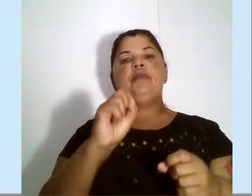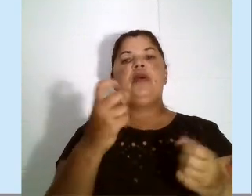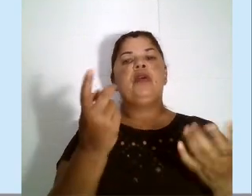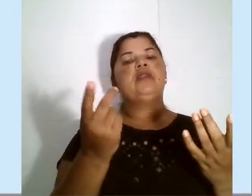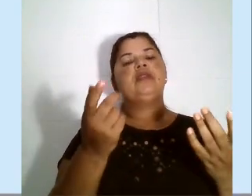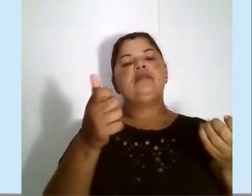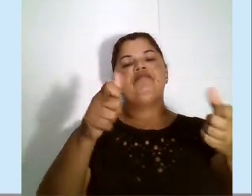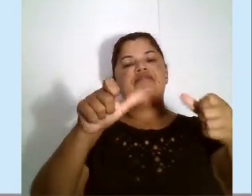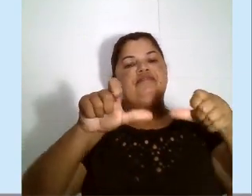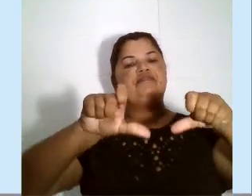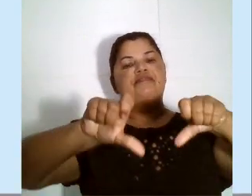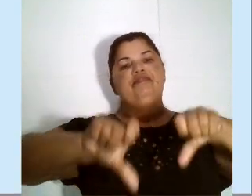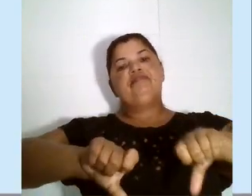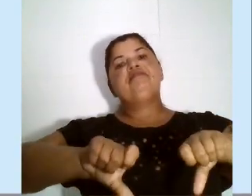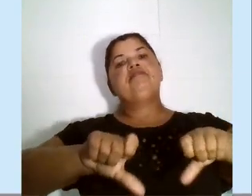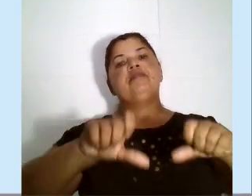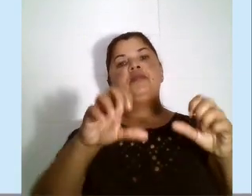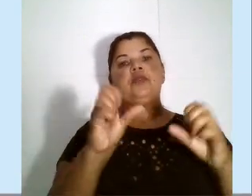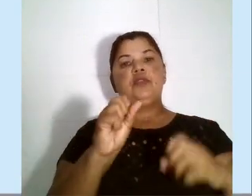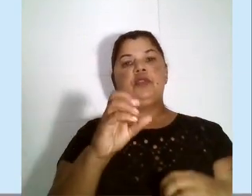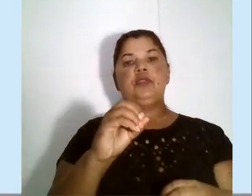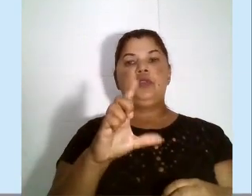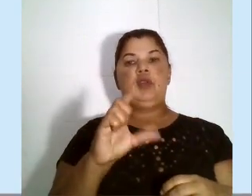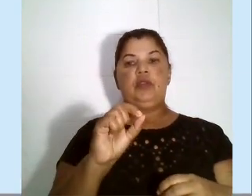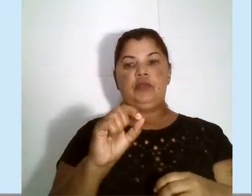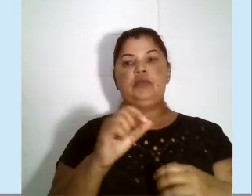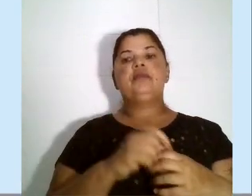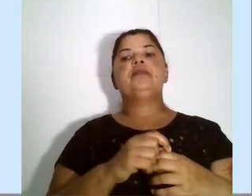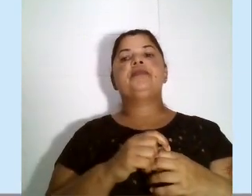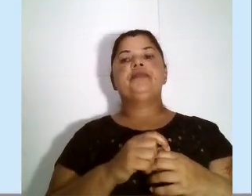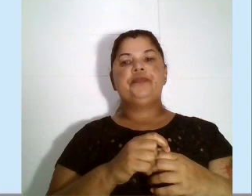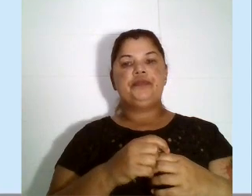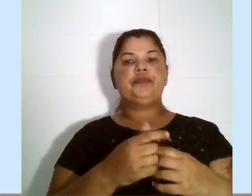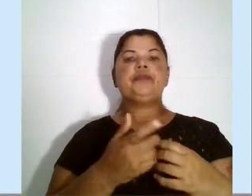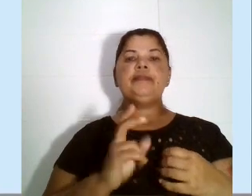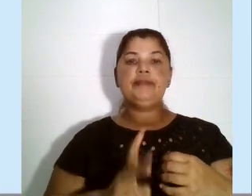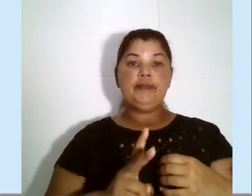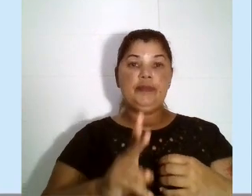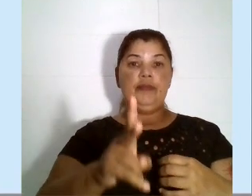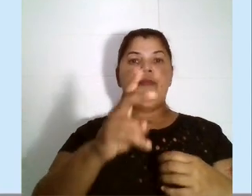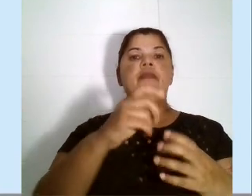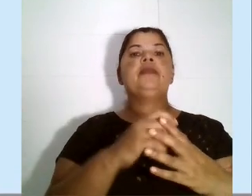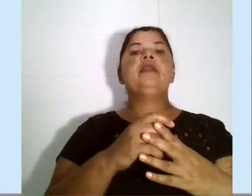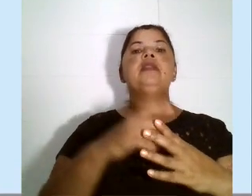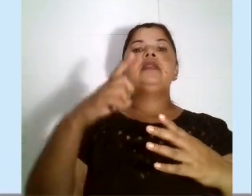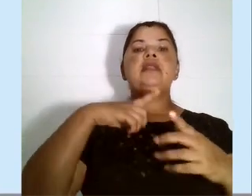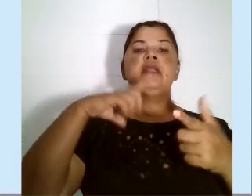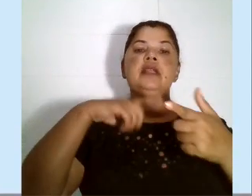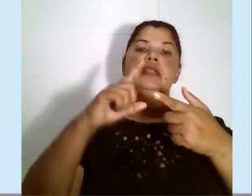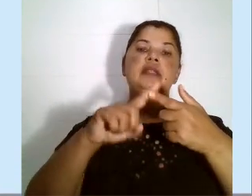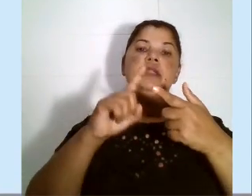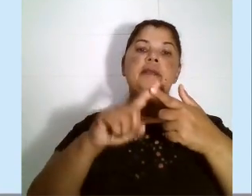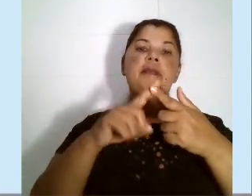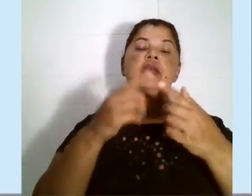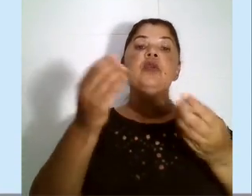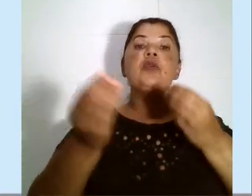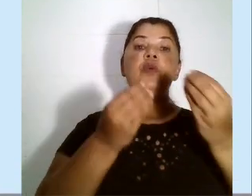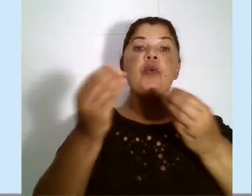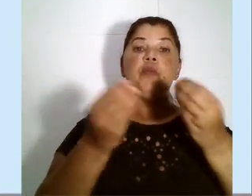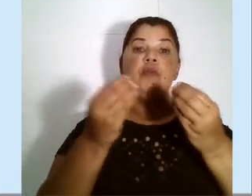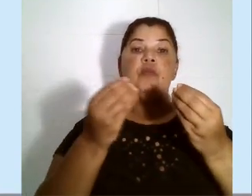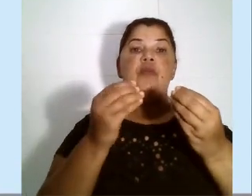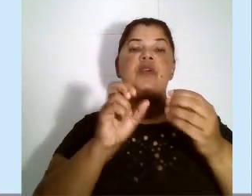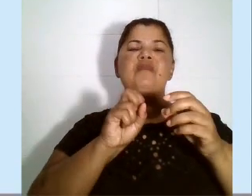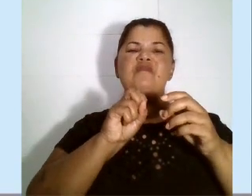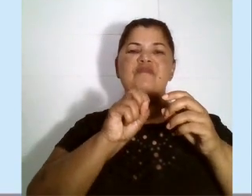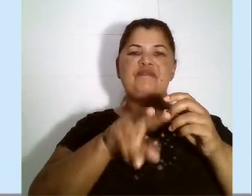a morte, o empobrecimento e a infertilidade também do solo. Ok, sexto ano. Vamos continuar. Há também outras